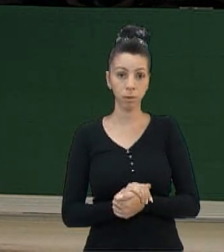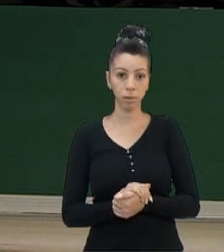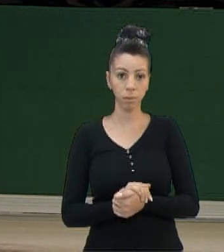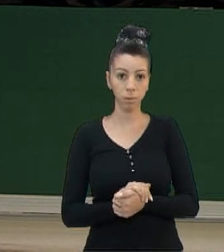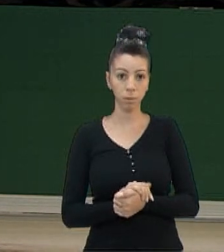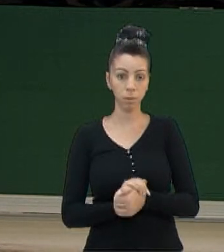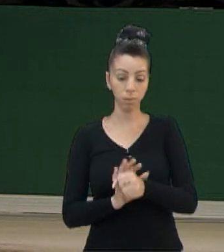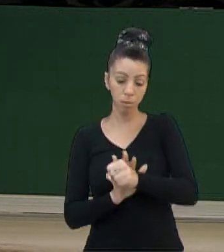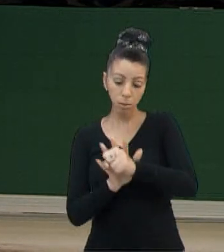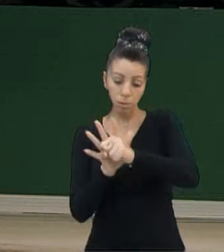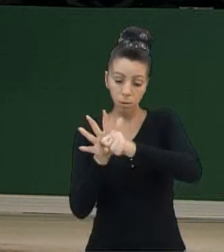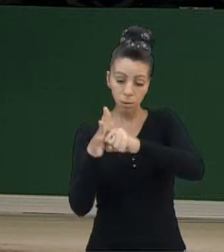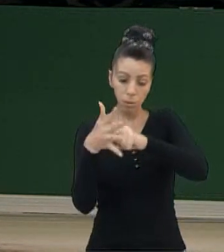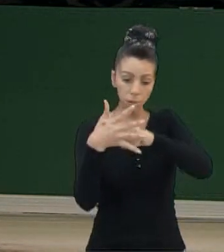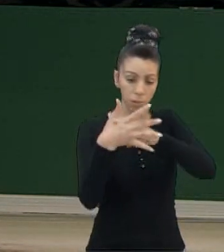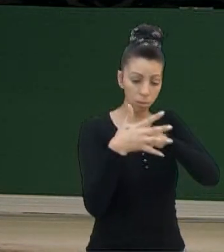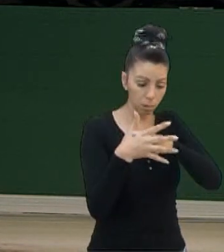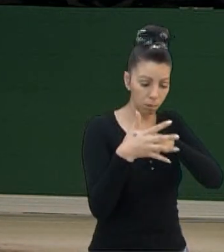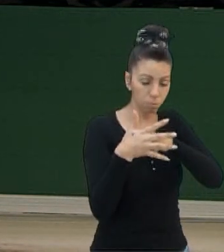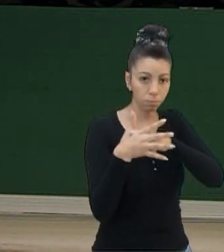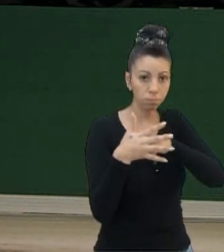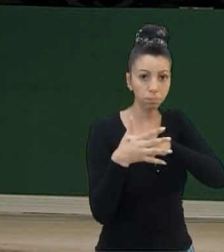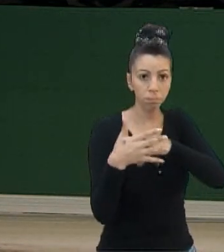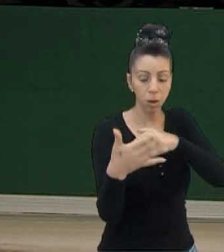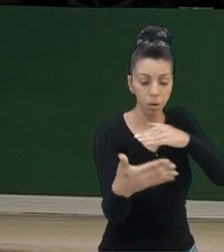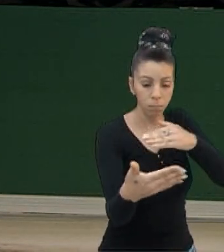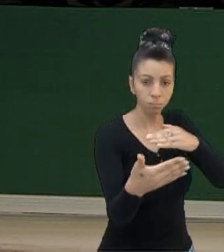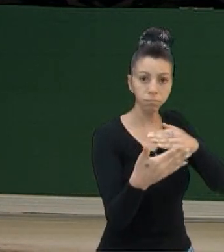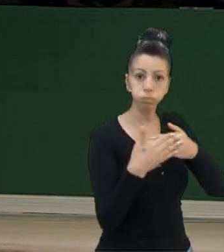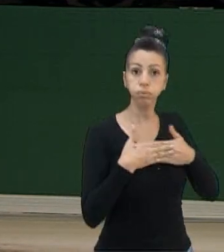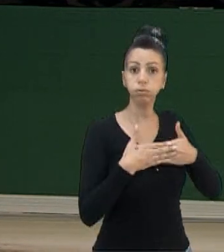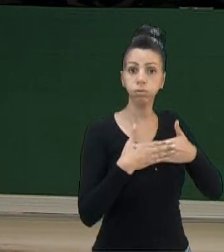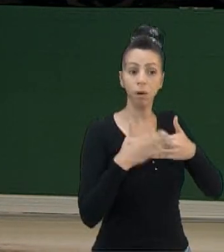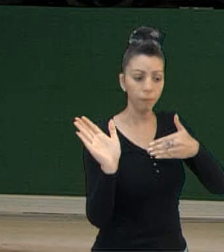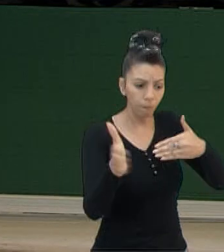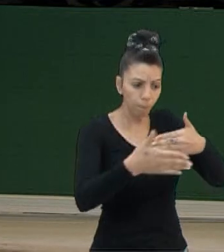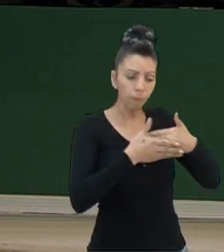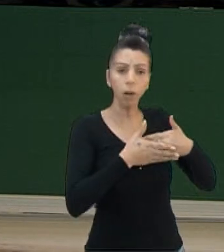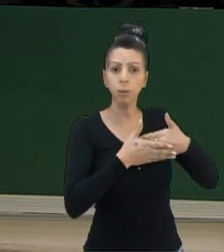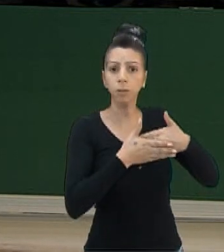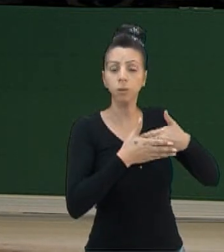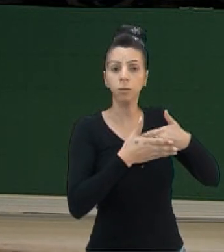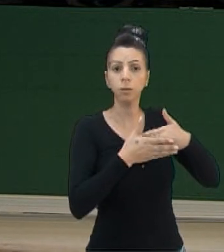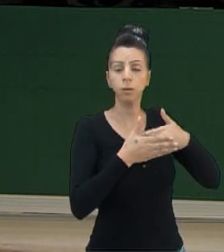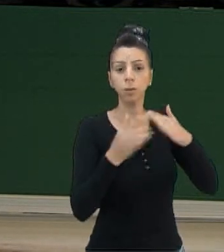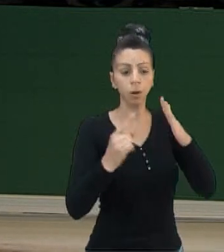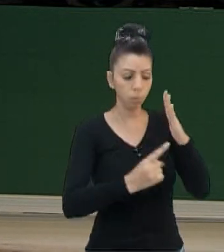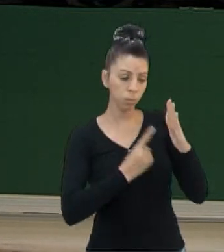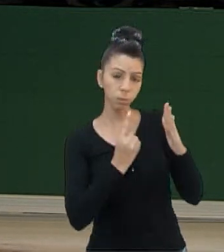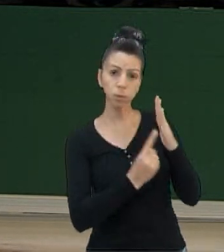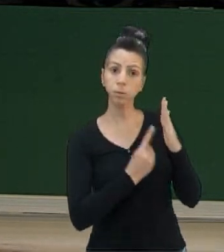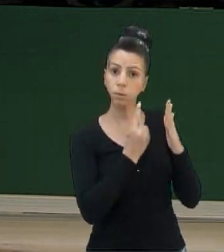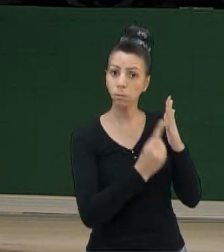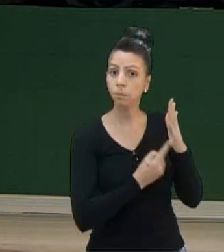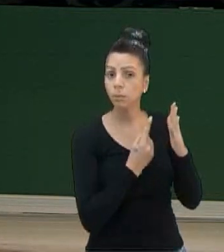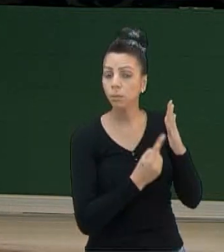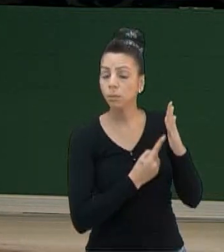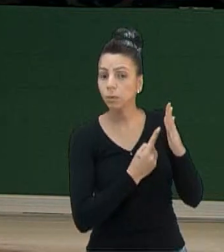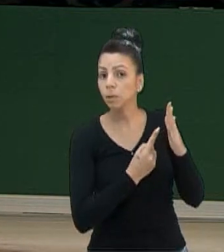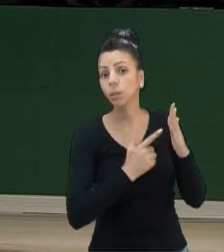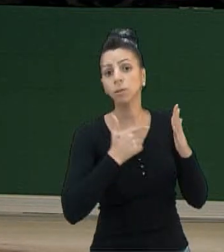e aí a gente traz essa leitura aí no sentido de isolamento, né? Da gente ter que ficar recluso, né? Não ter a